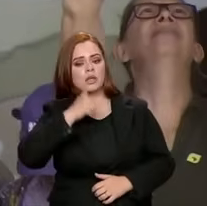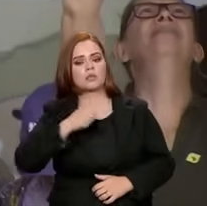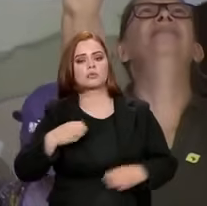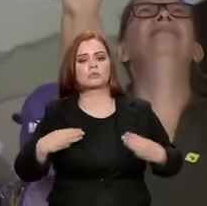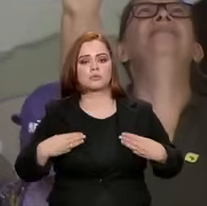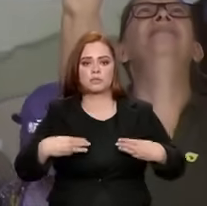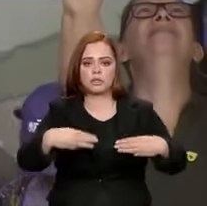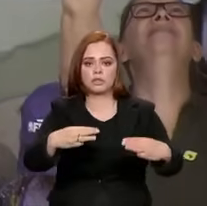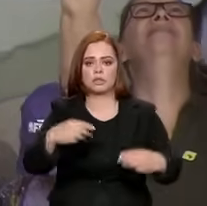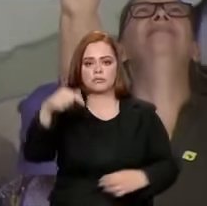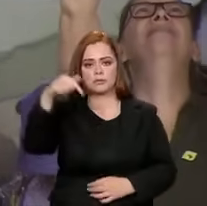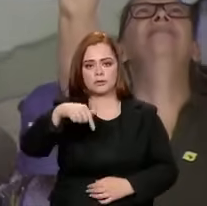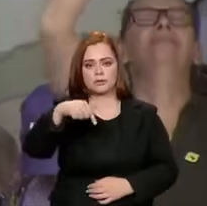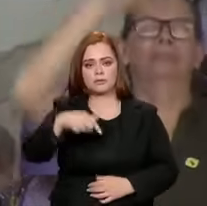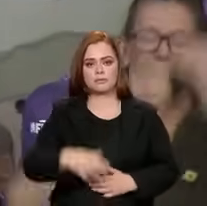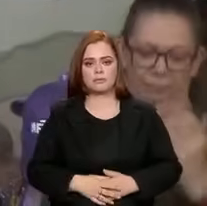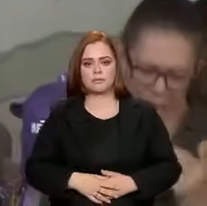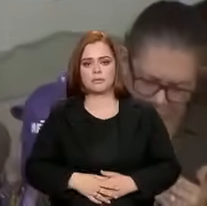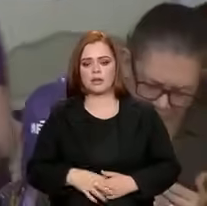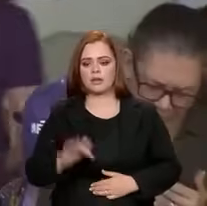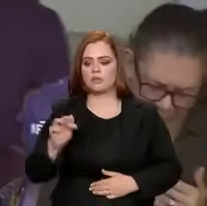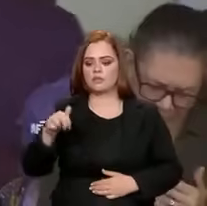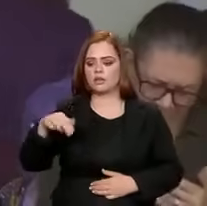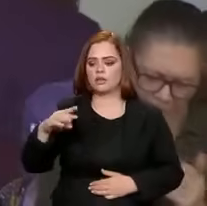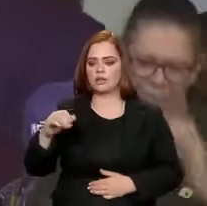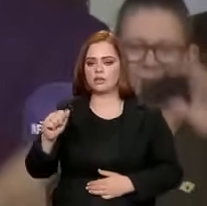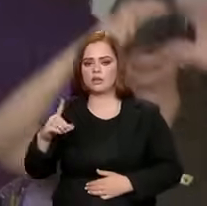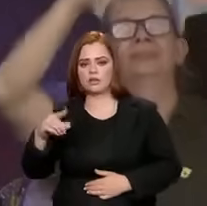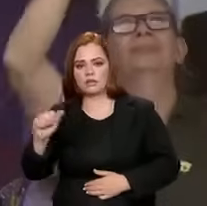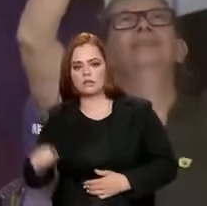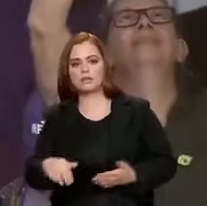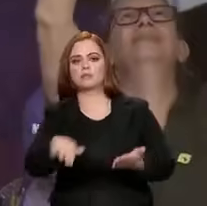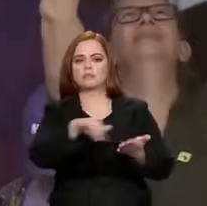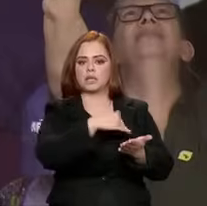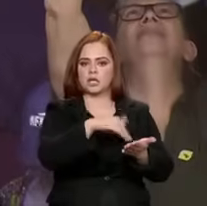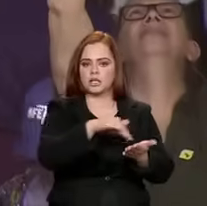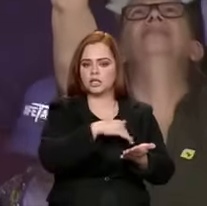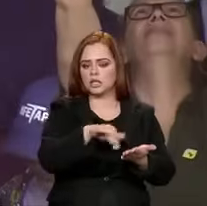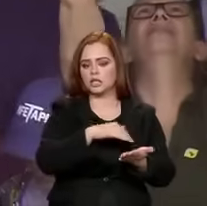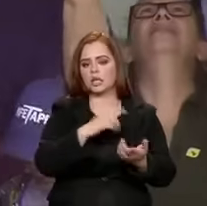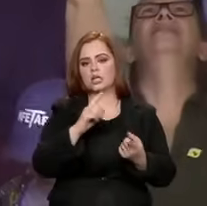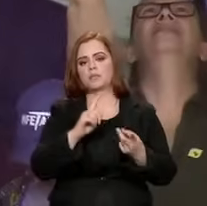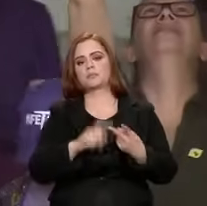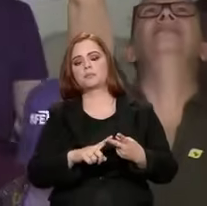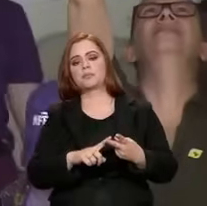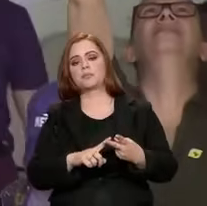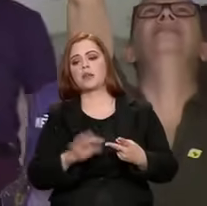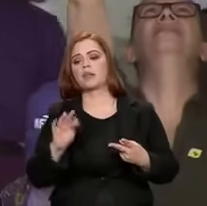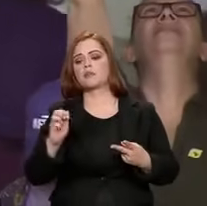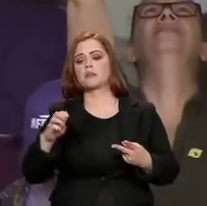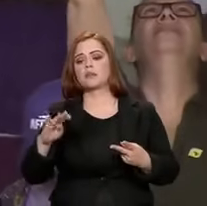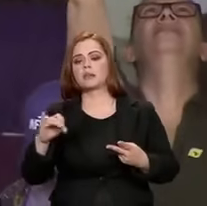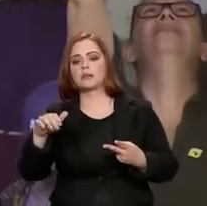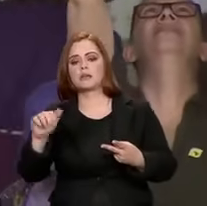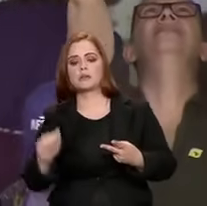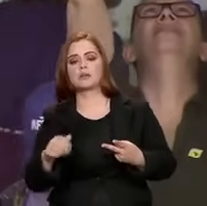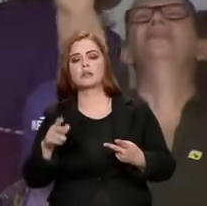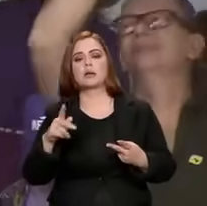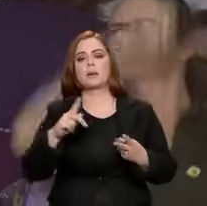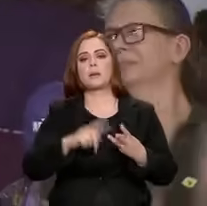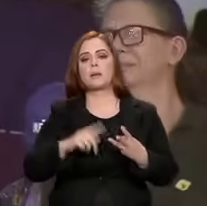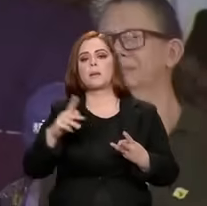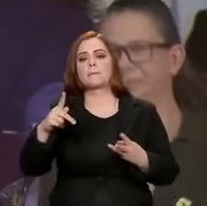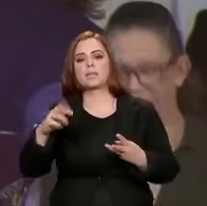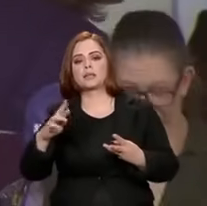estão aqui Fernanda Maquiavel a nossa secretária executiva a Fabiana a Patrícia